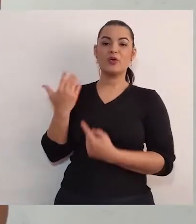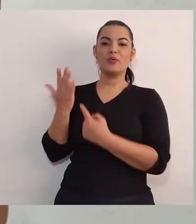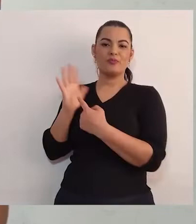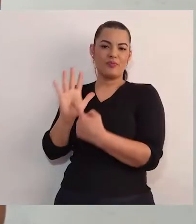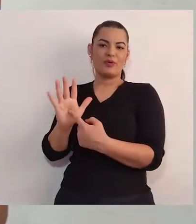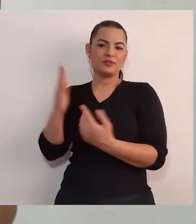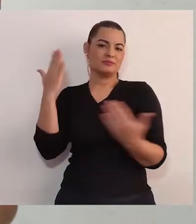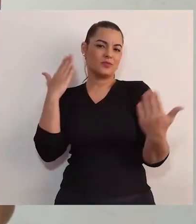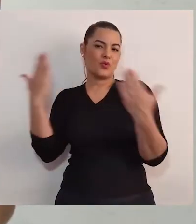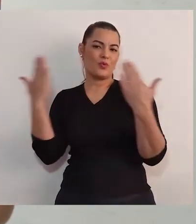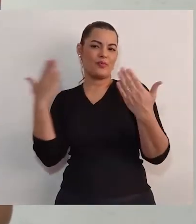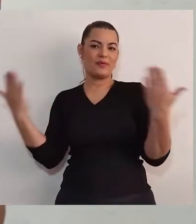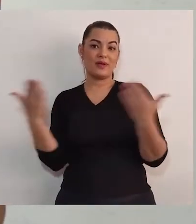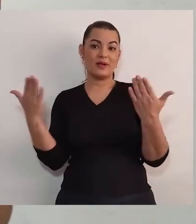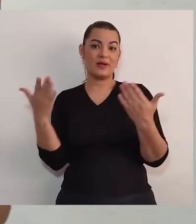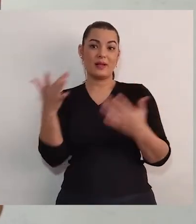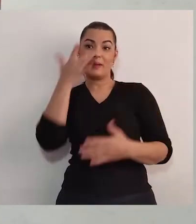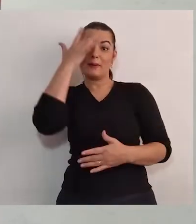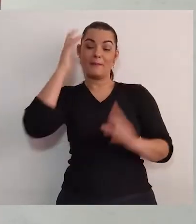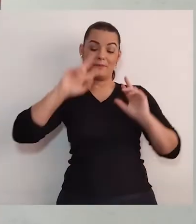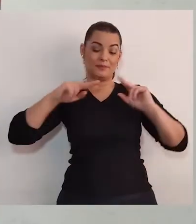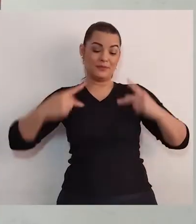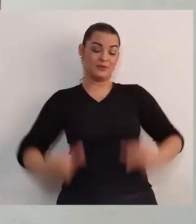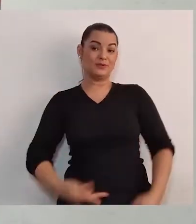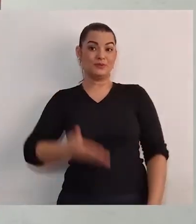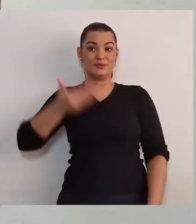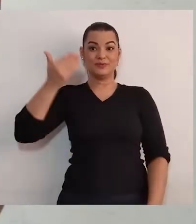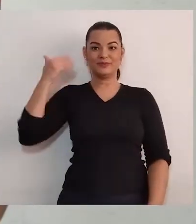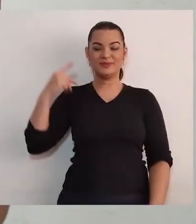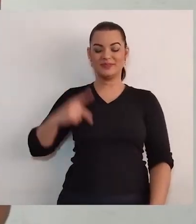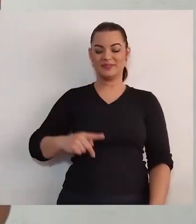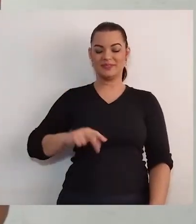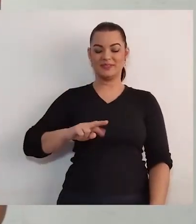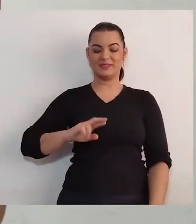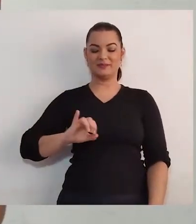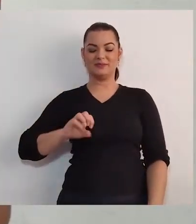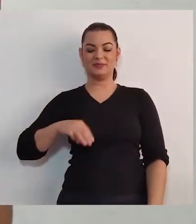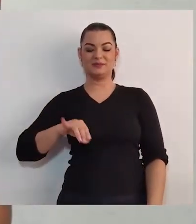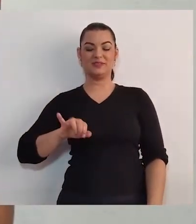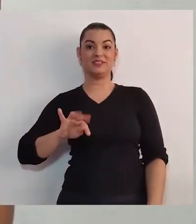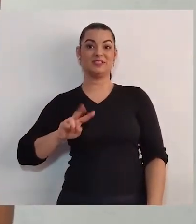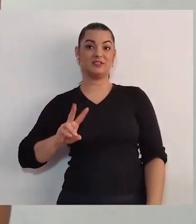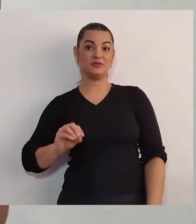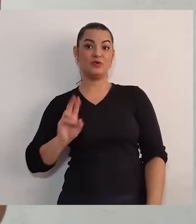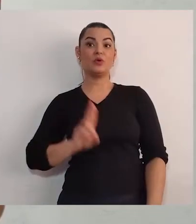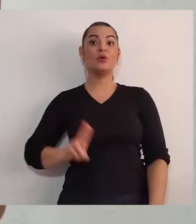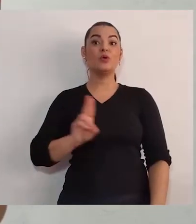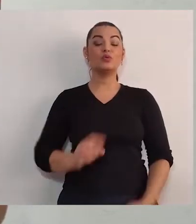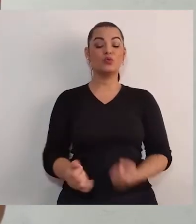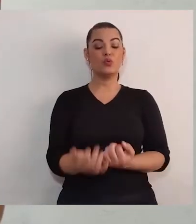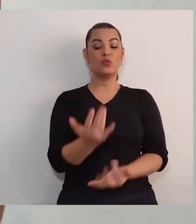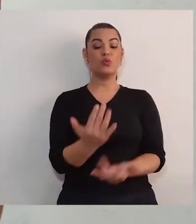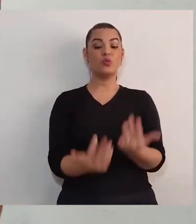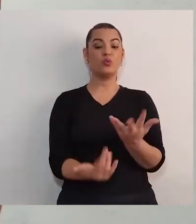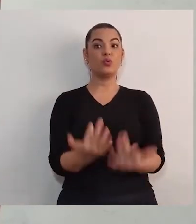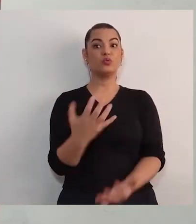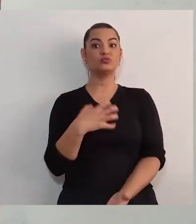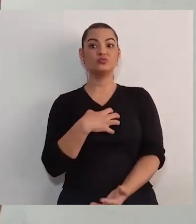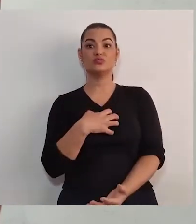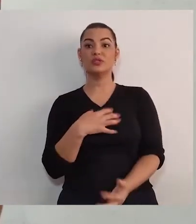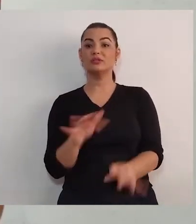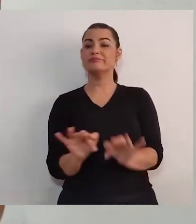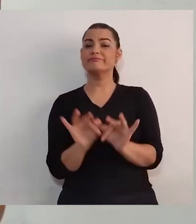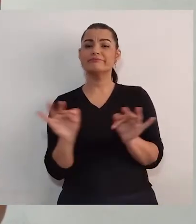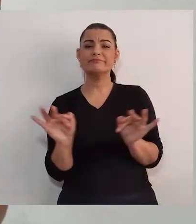comparação, o ser humano primitivo, ele usava o fogo de uma maneira bem